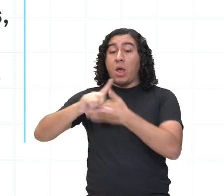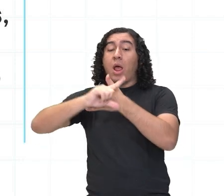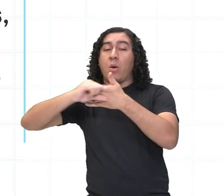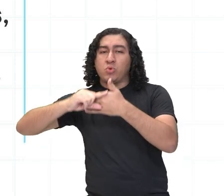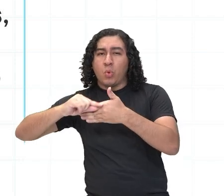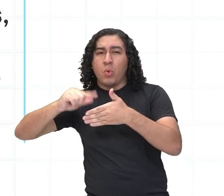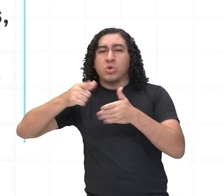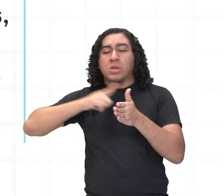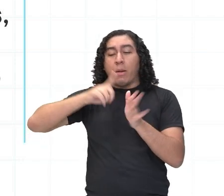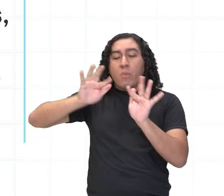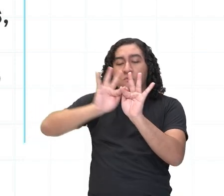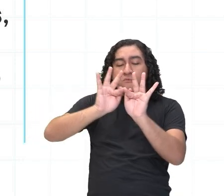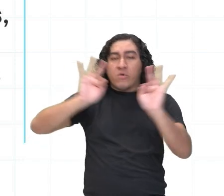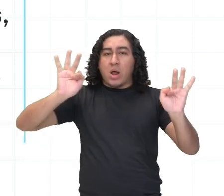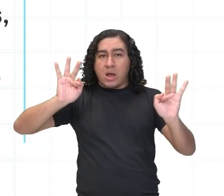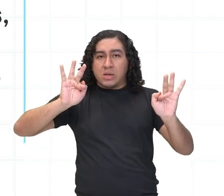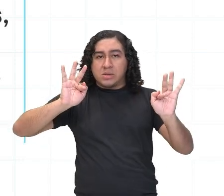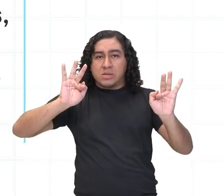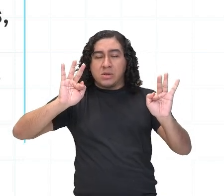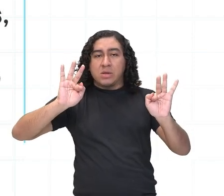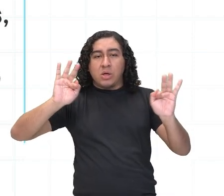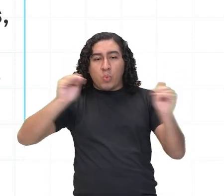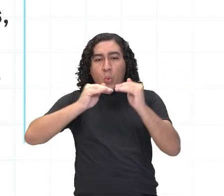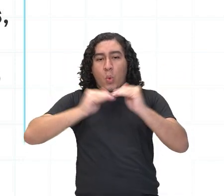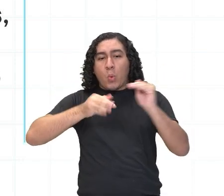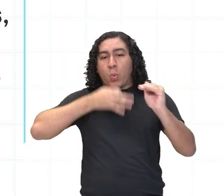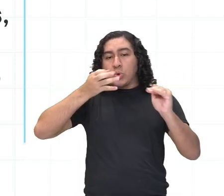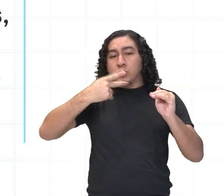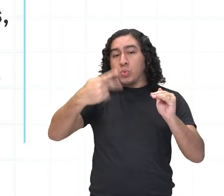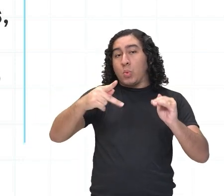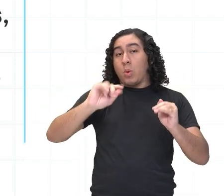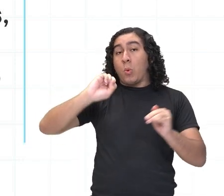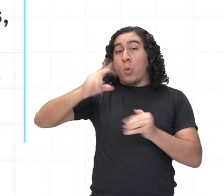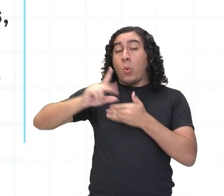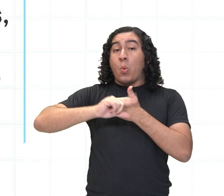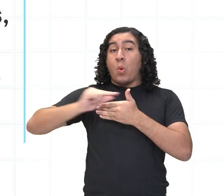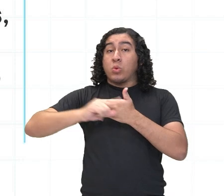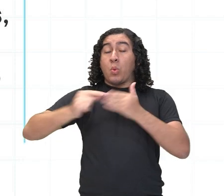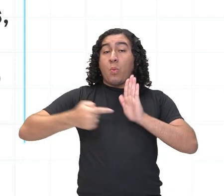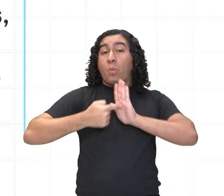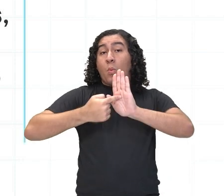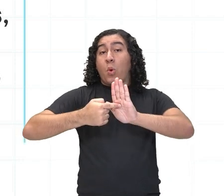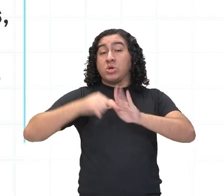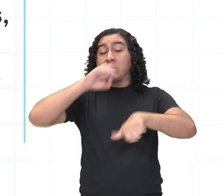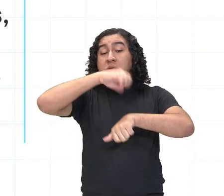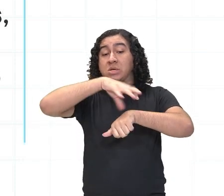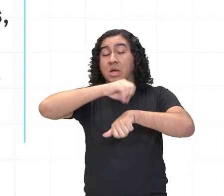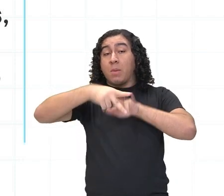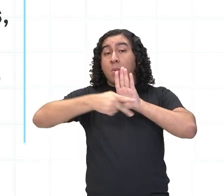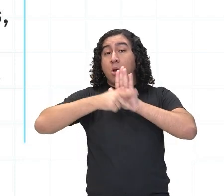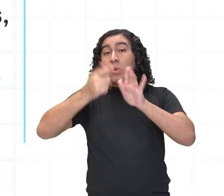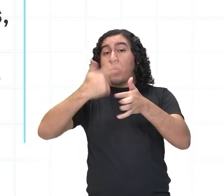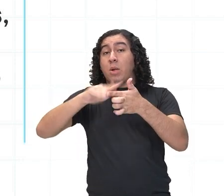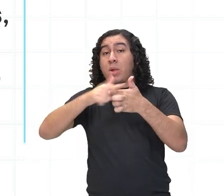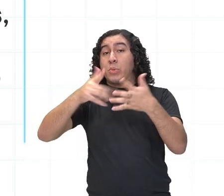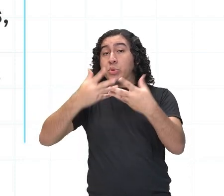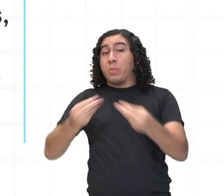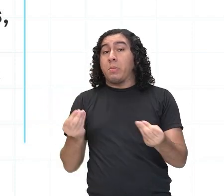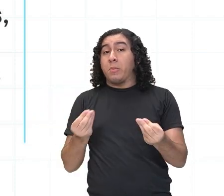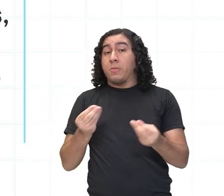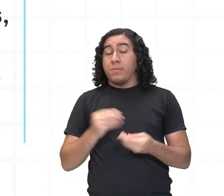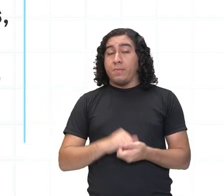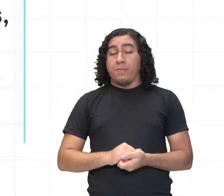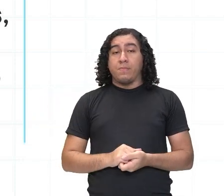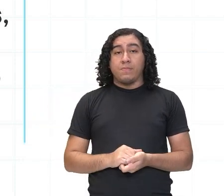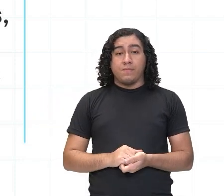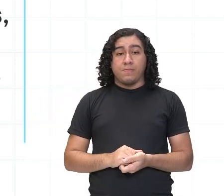frase que sintetiza a sua posição? Ou então, o autor apresenta sugestões para o problema? No caso do